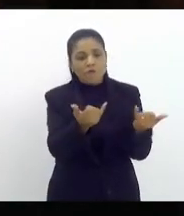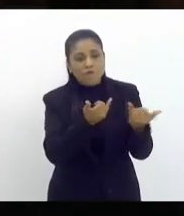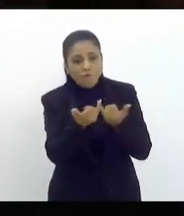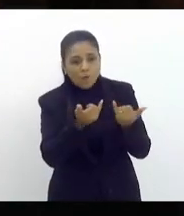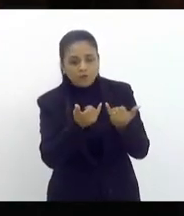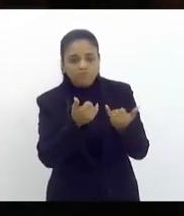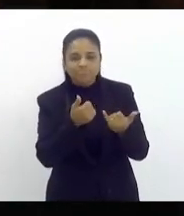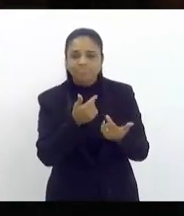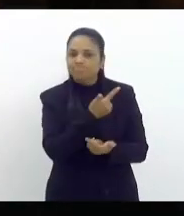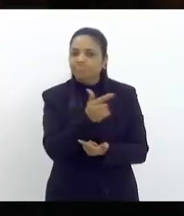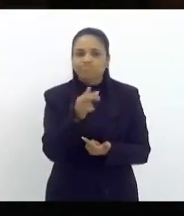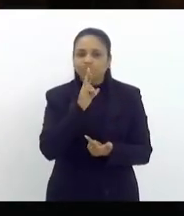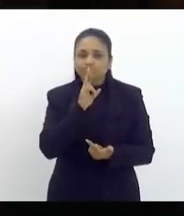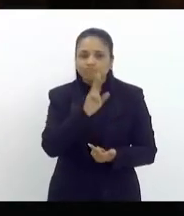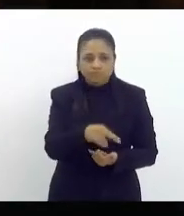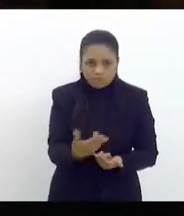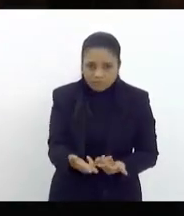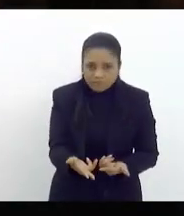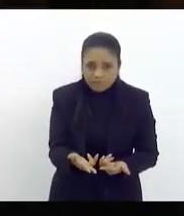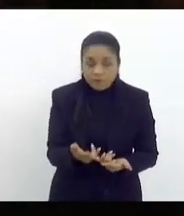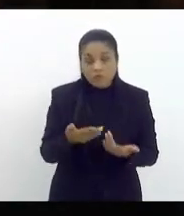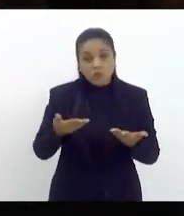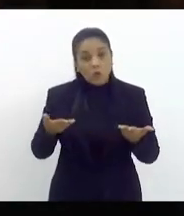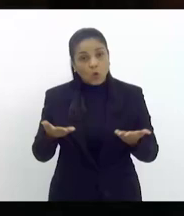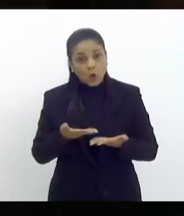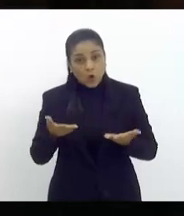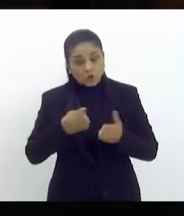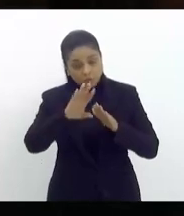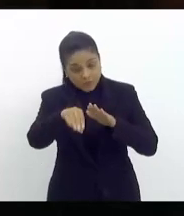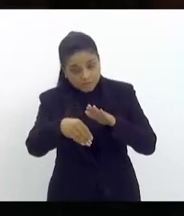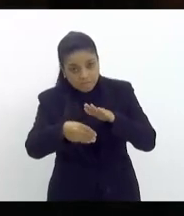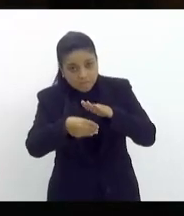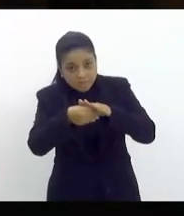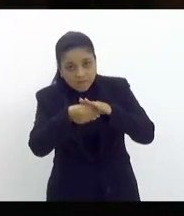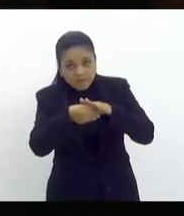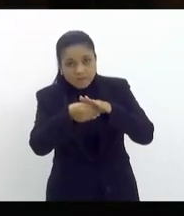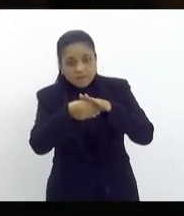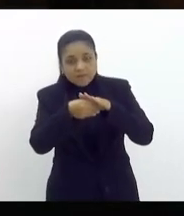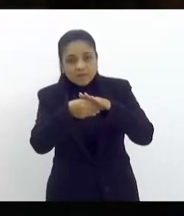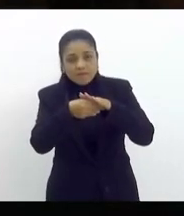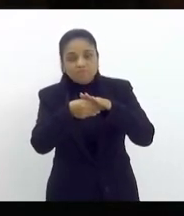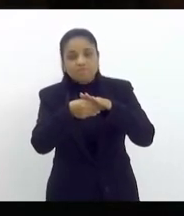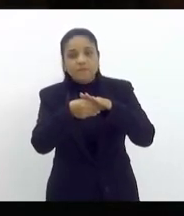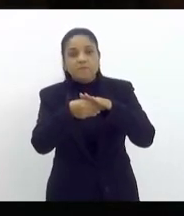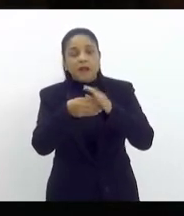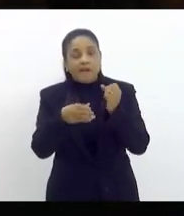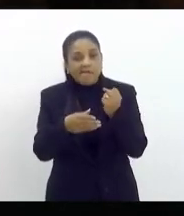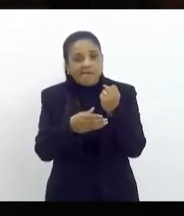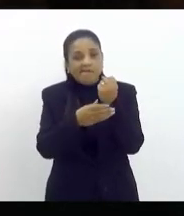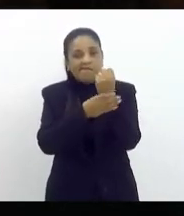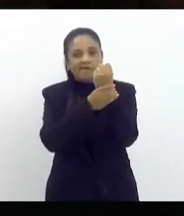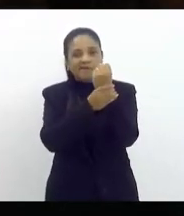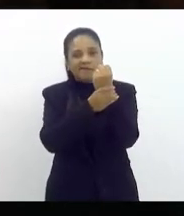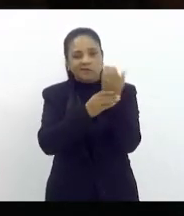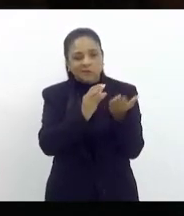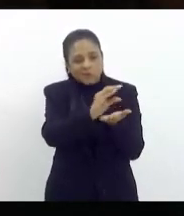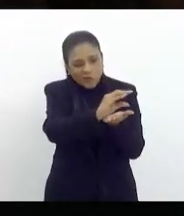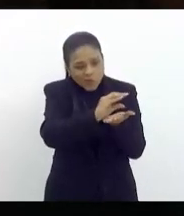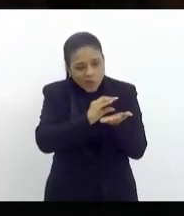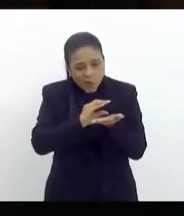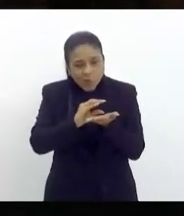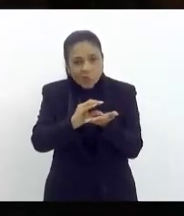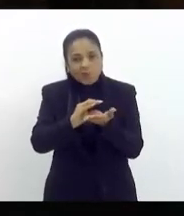resposta então hoje nossa emenda é basicamente para garantir que esses recursos tenham